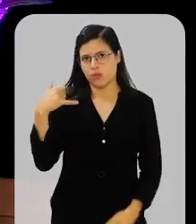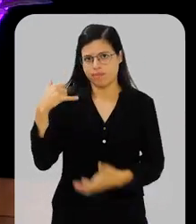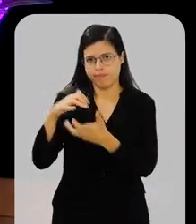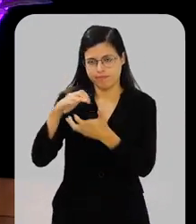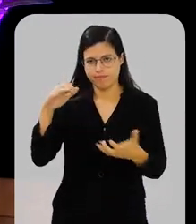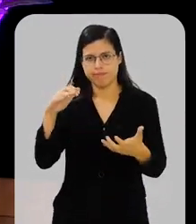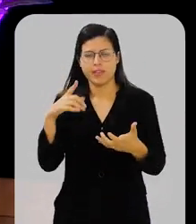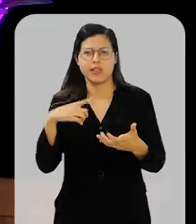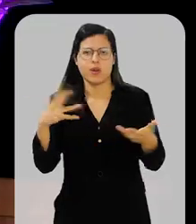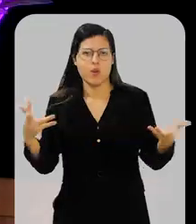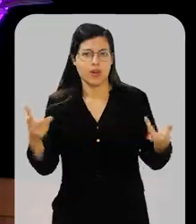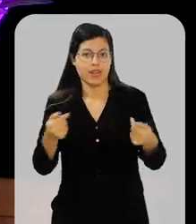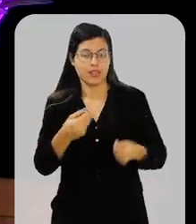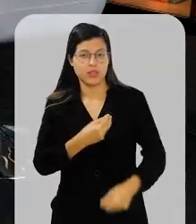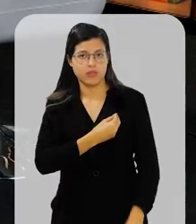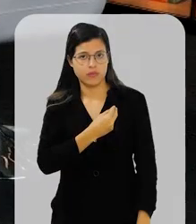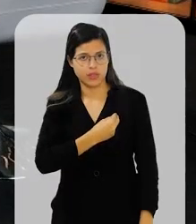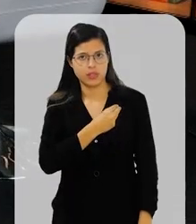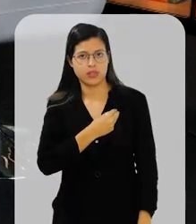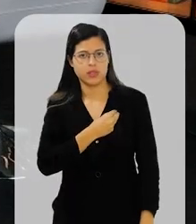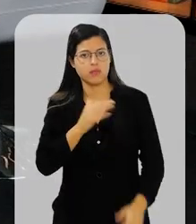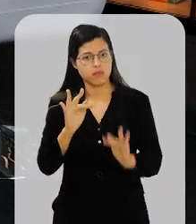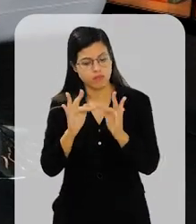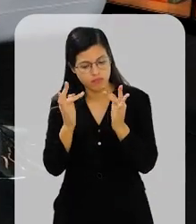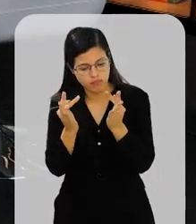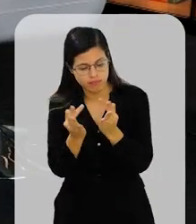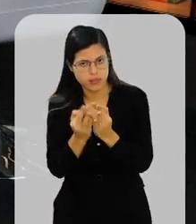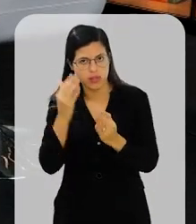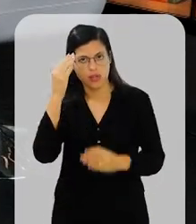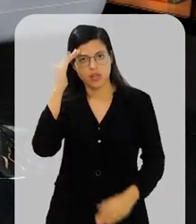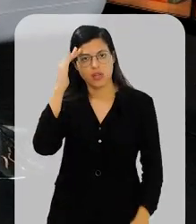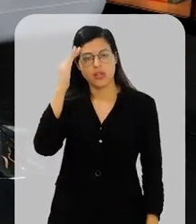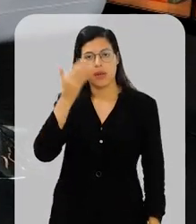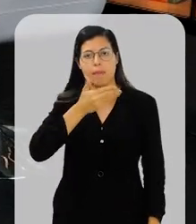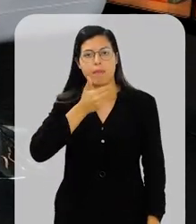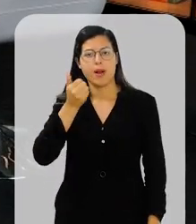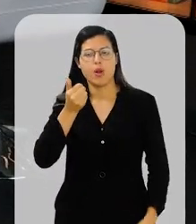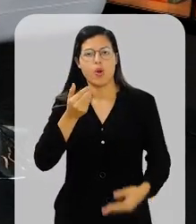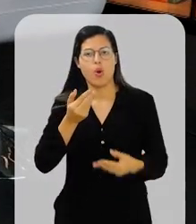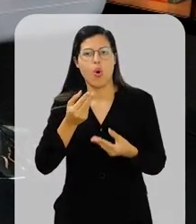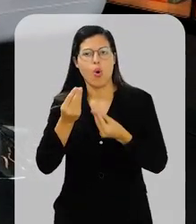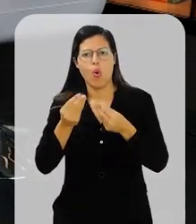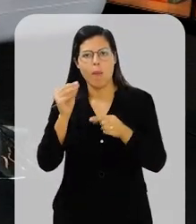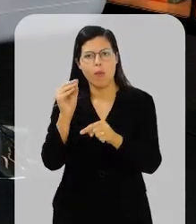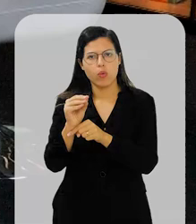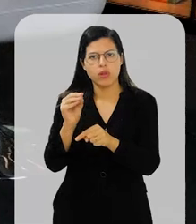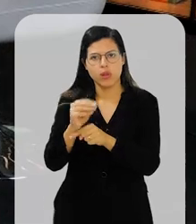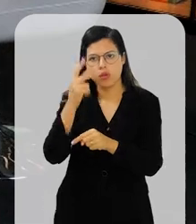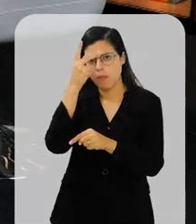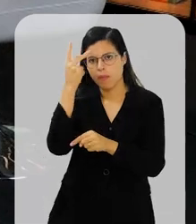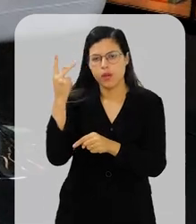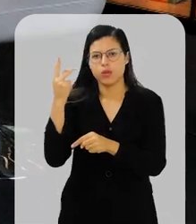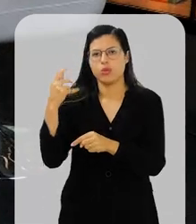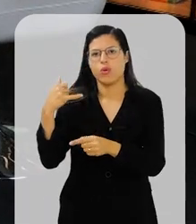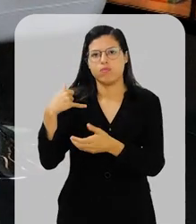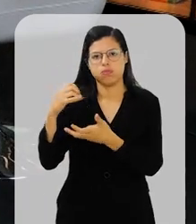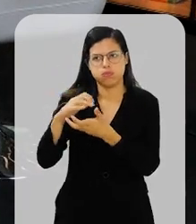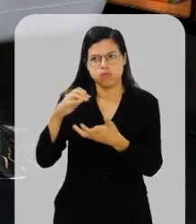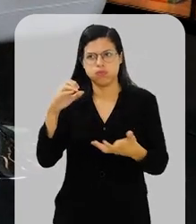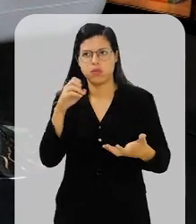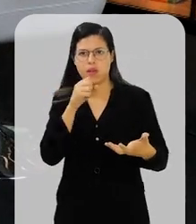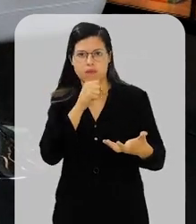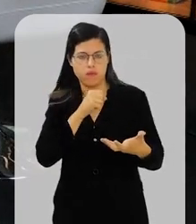as pessoas idosas possam ter qualidade de vida, para que as famílias possam entender melhor os cuidados com a pessoa que